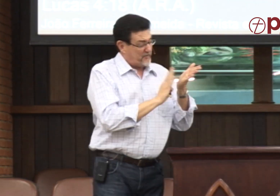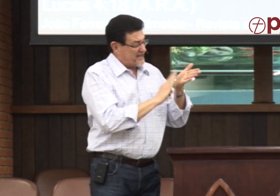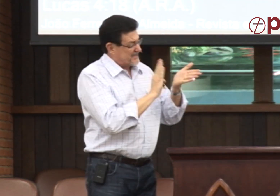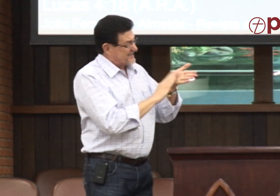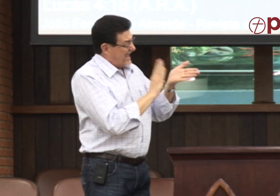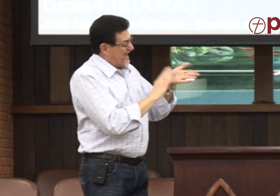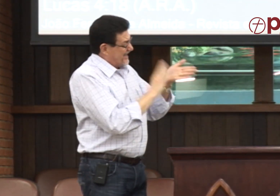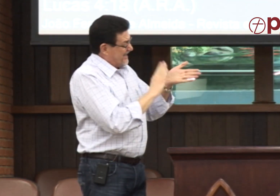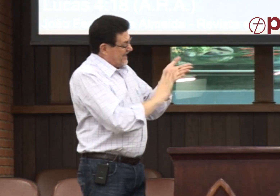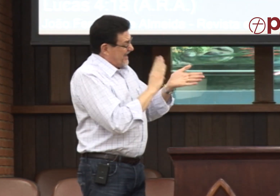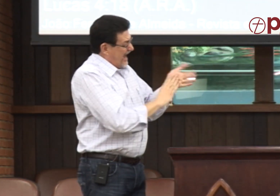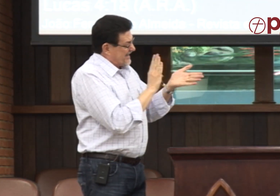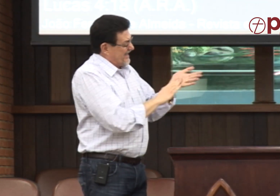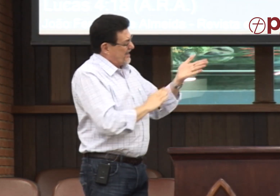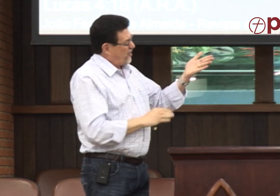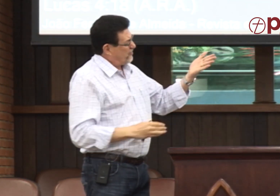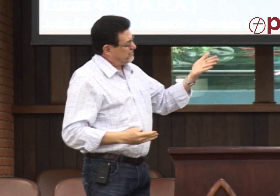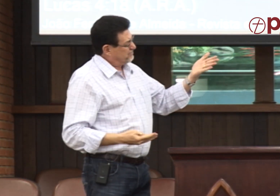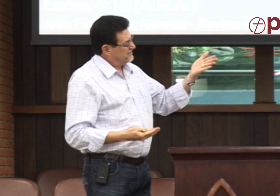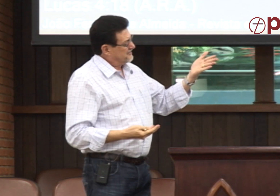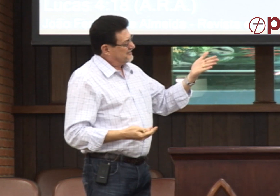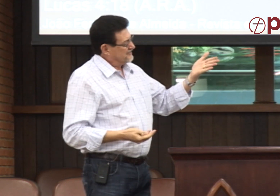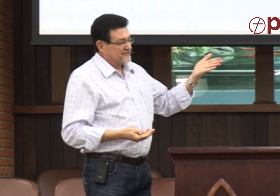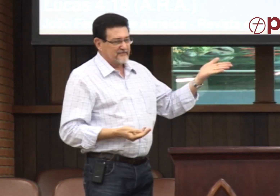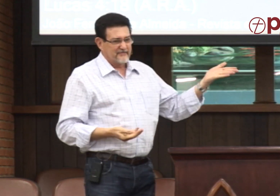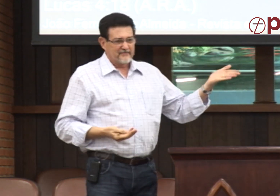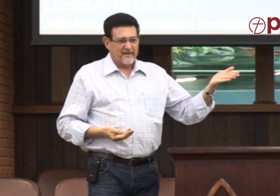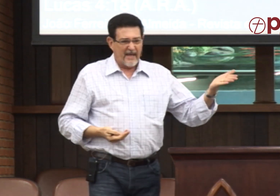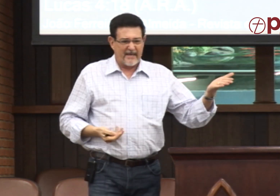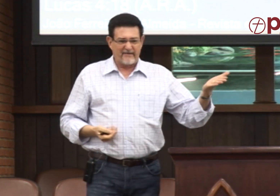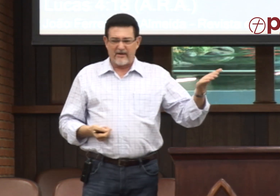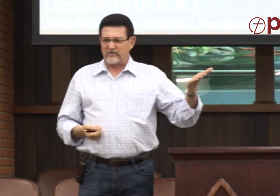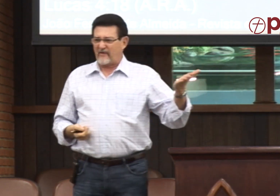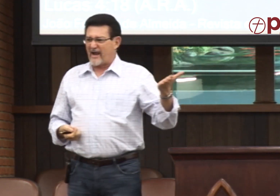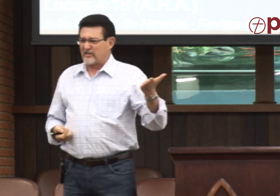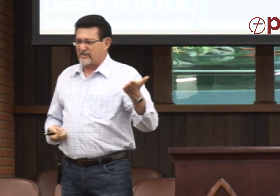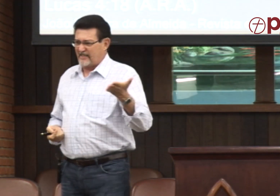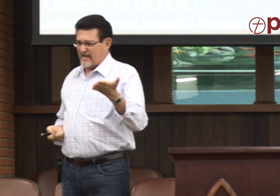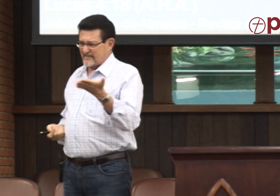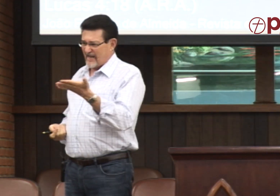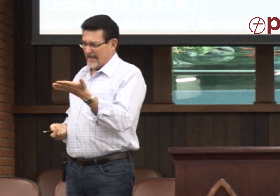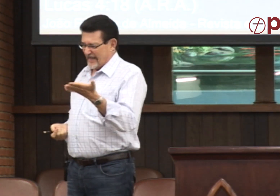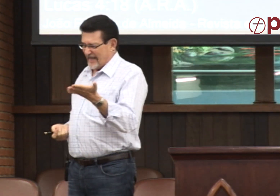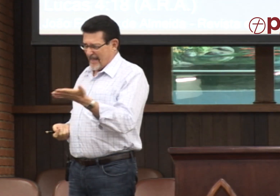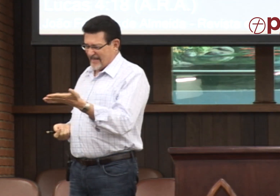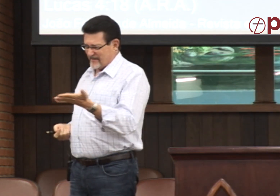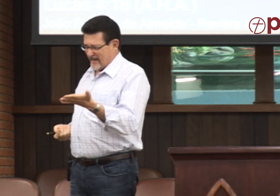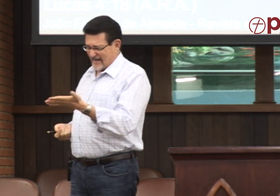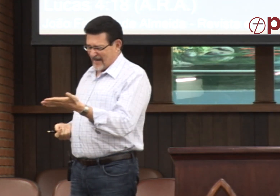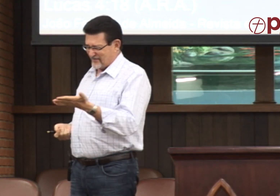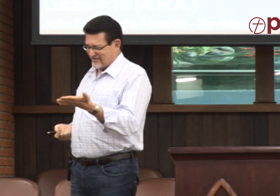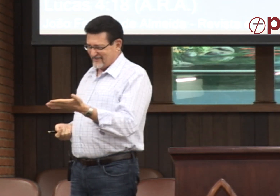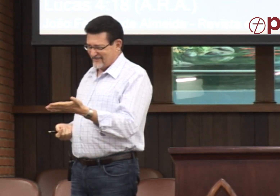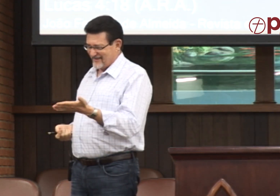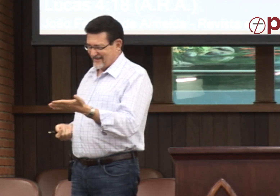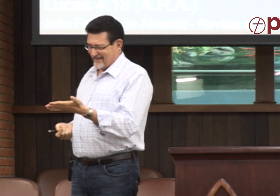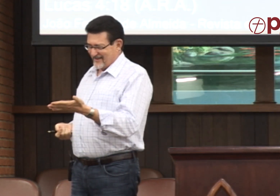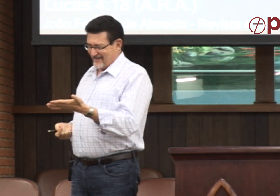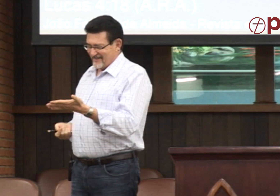que se eu pensar aqui com é que Deus vai agir nessa lei de